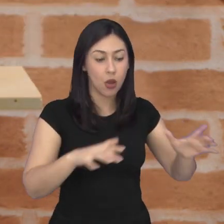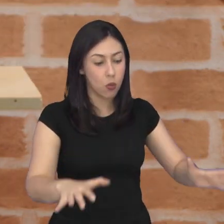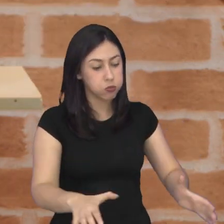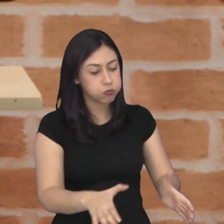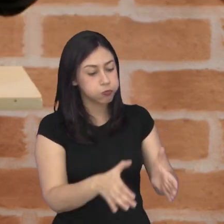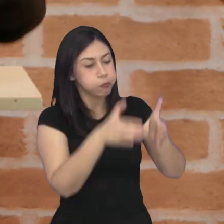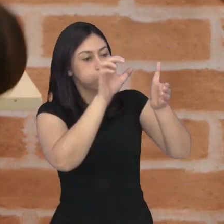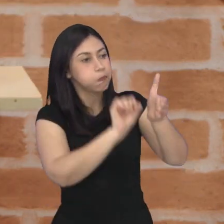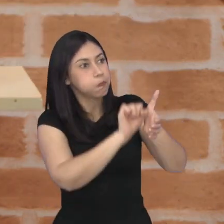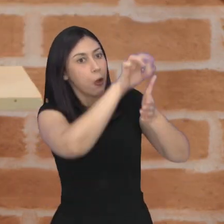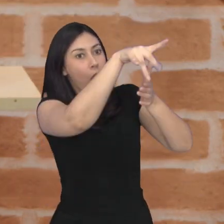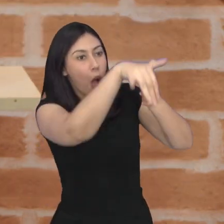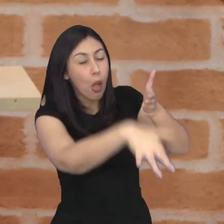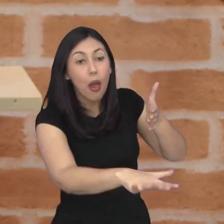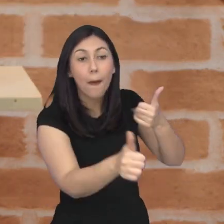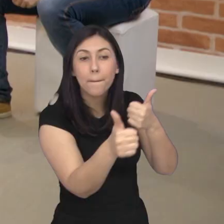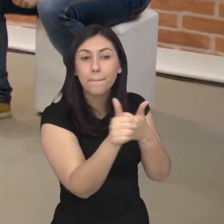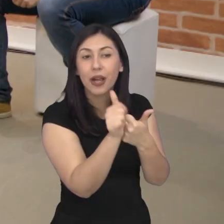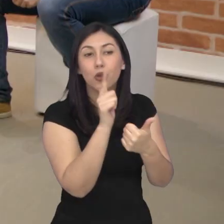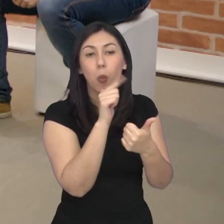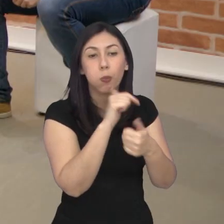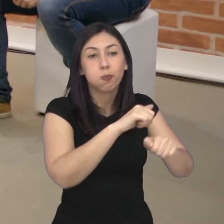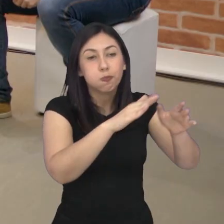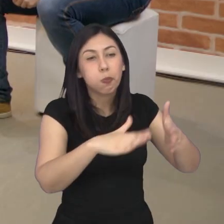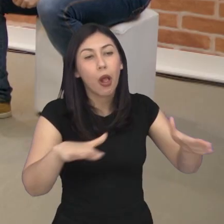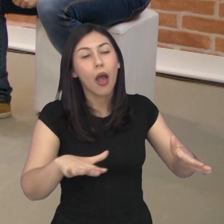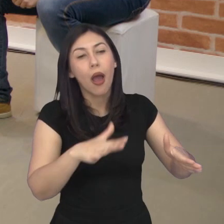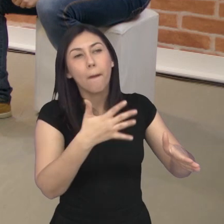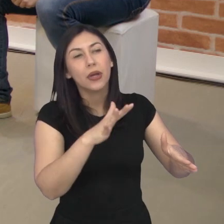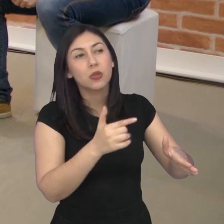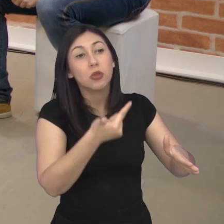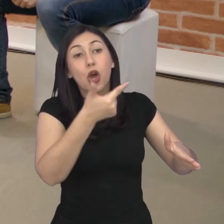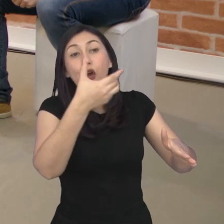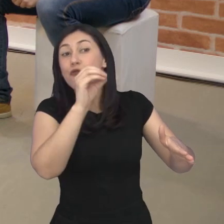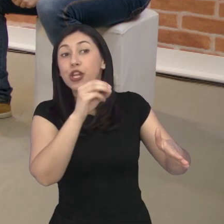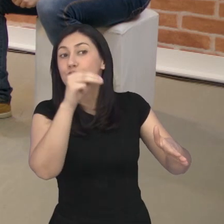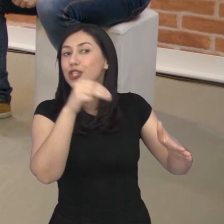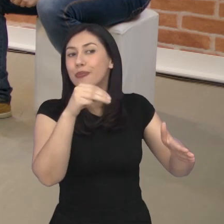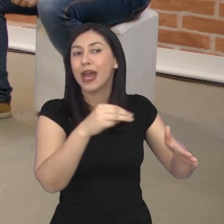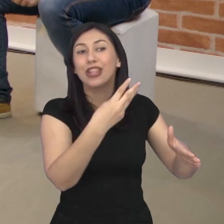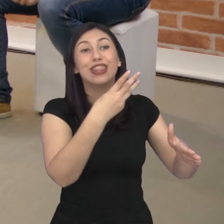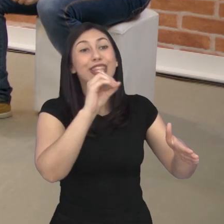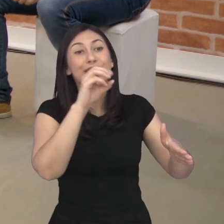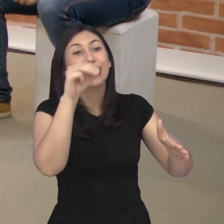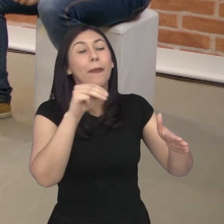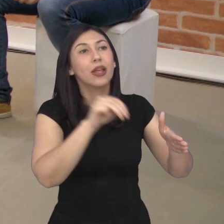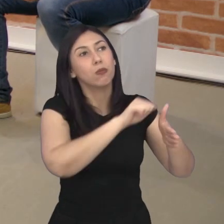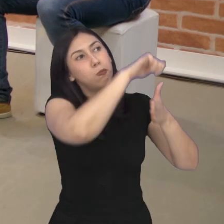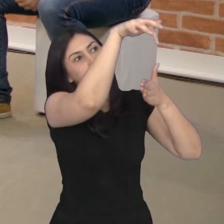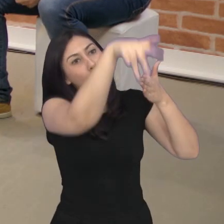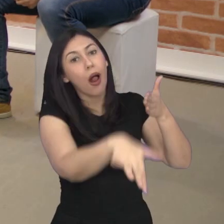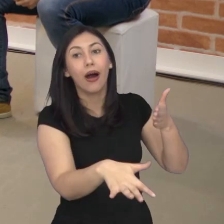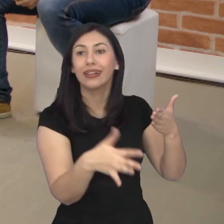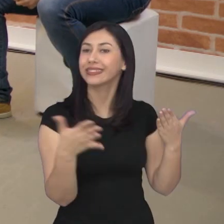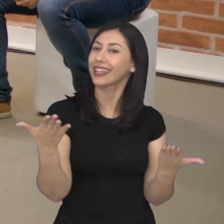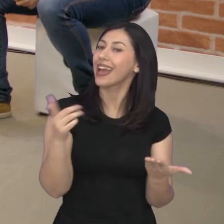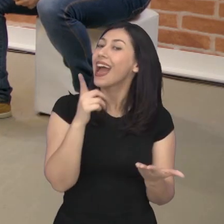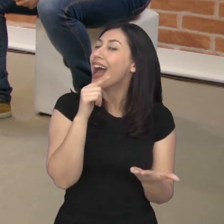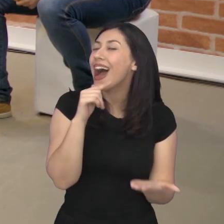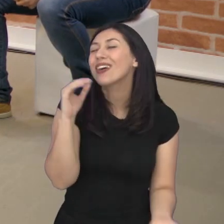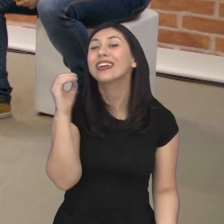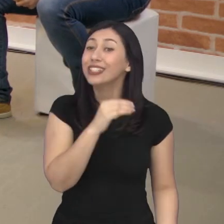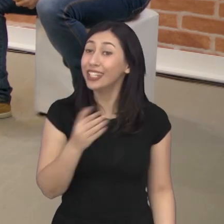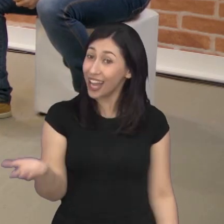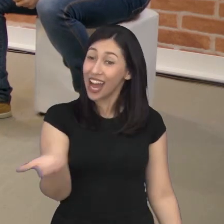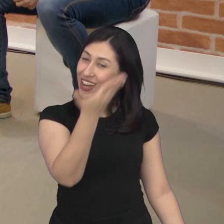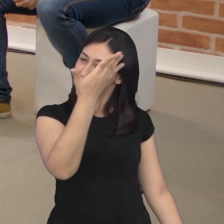brota próximo ao oceano, e são 20, 30 metros de lava queimando, caindo direto no mar. Imagina. Aí, ó, a água é quentinha. Quentinha, então dá